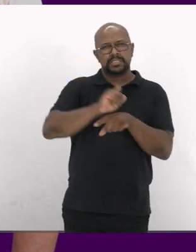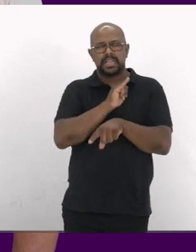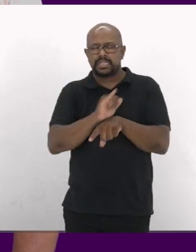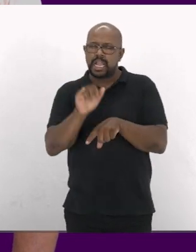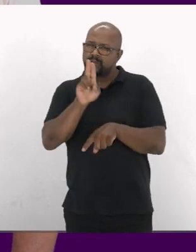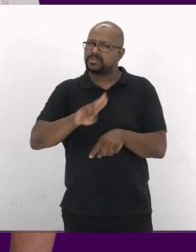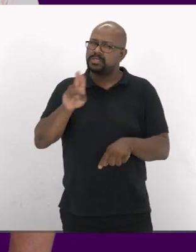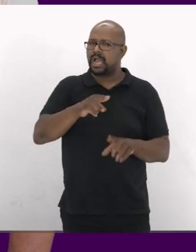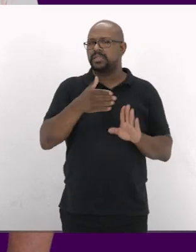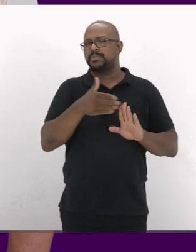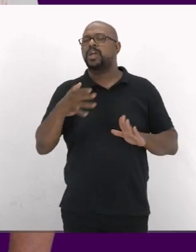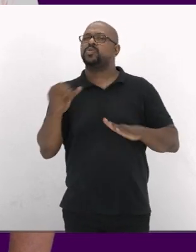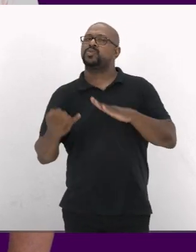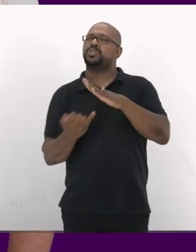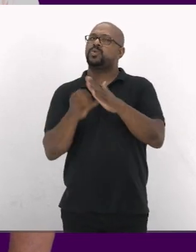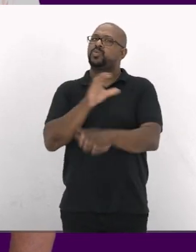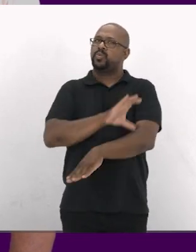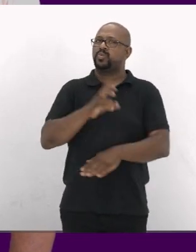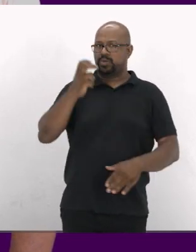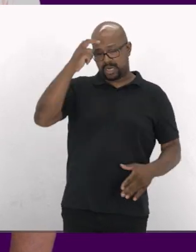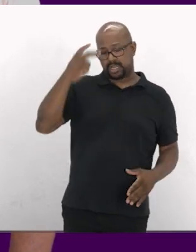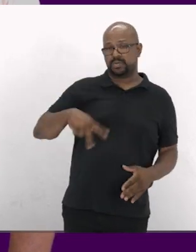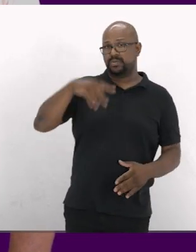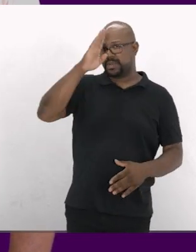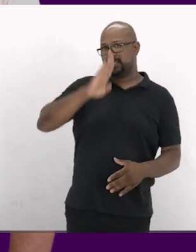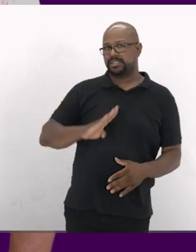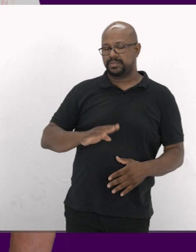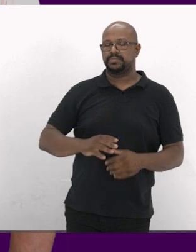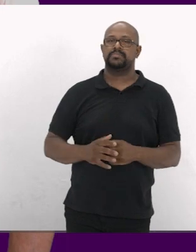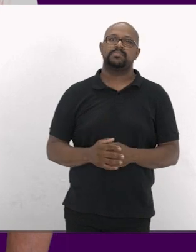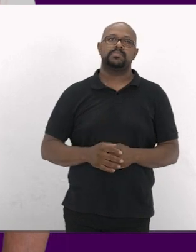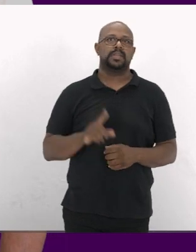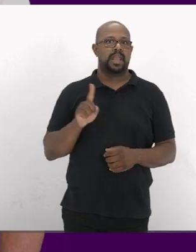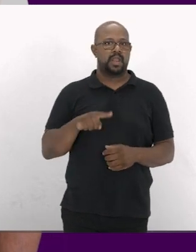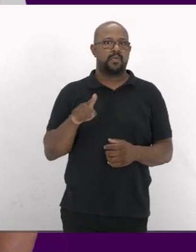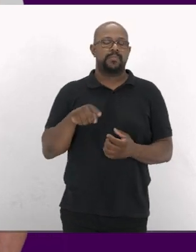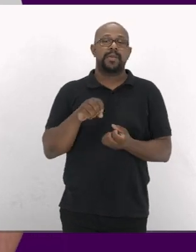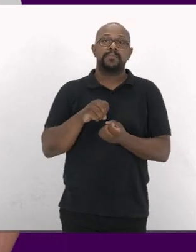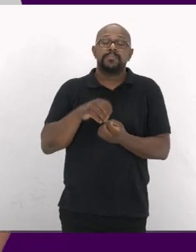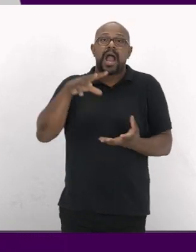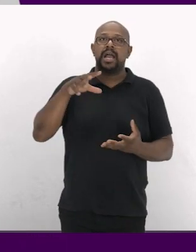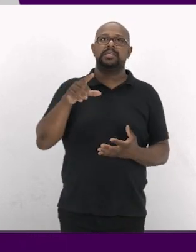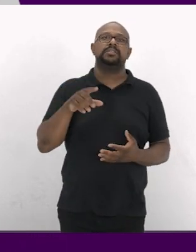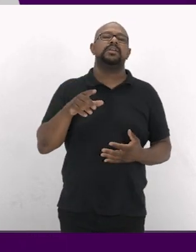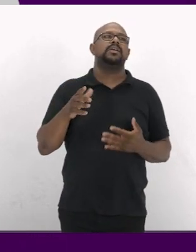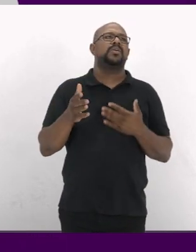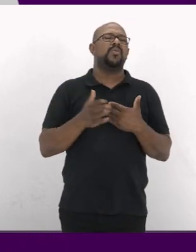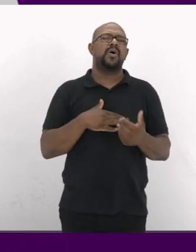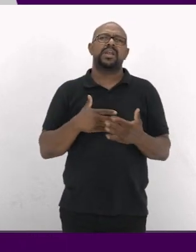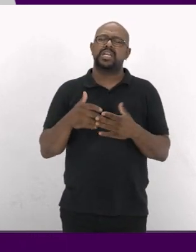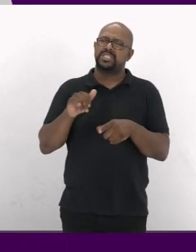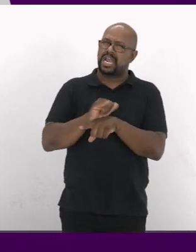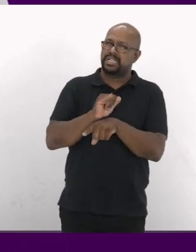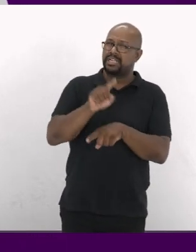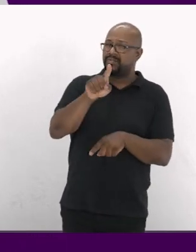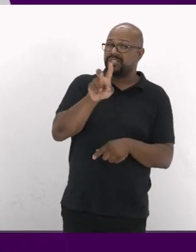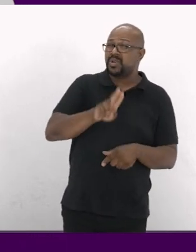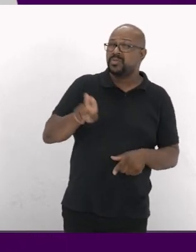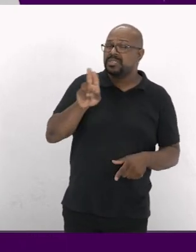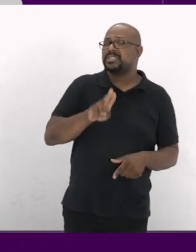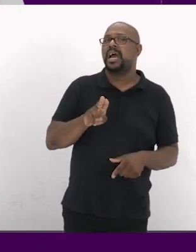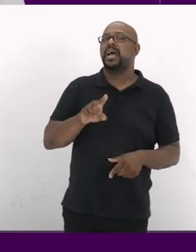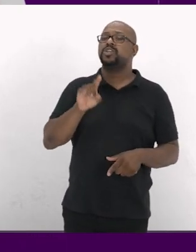principais estratégias utilizadas por instituições culturais no país. Não há mágica. Qualquer que seja a estratégia que